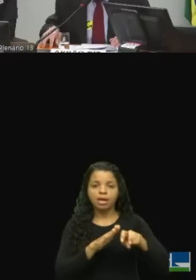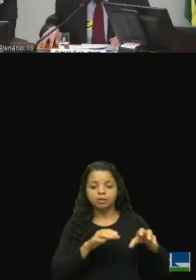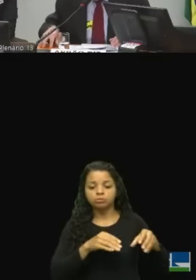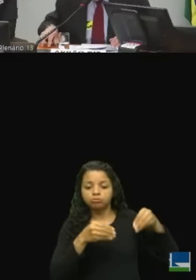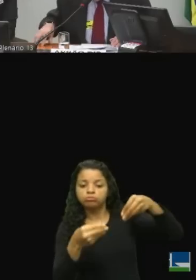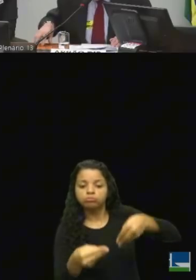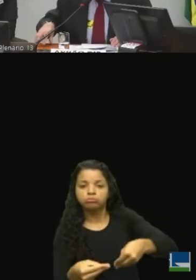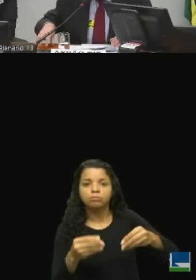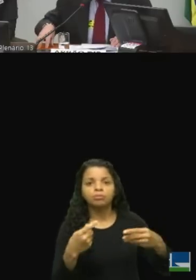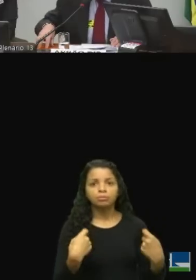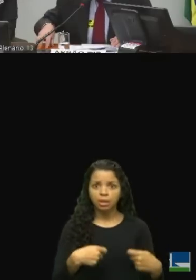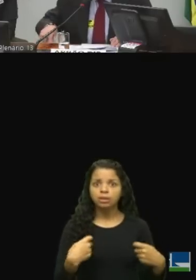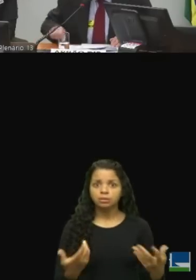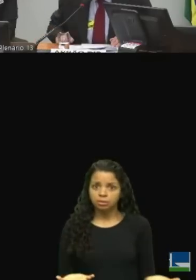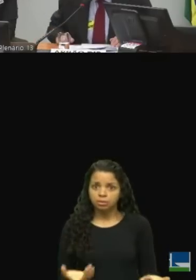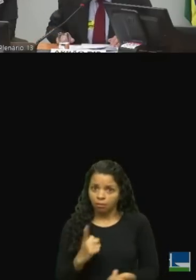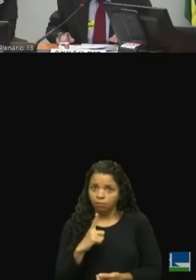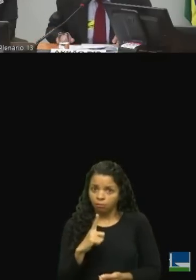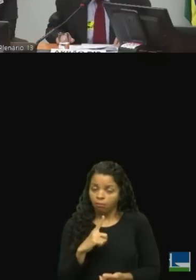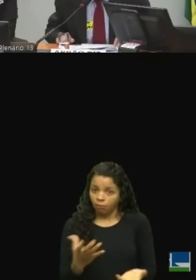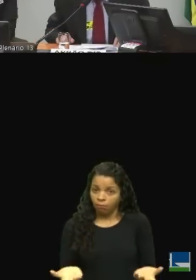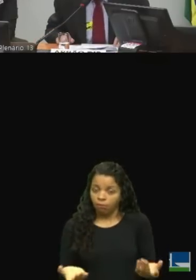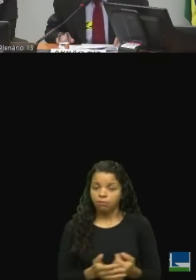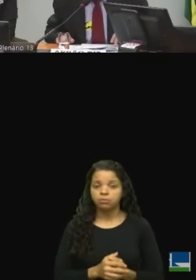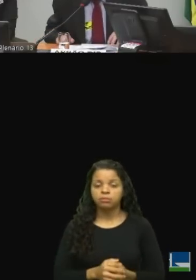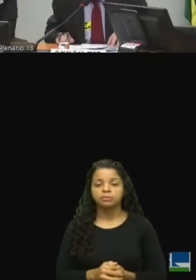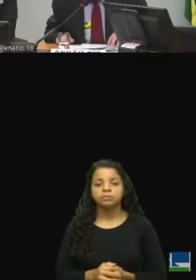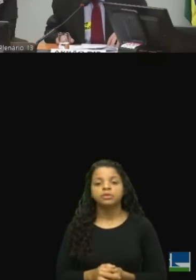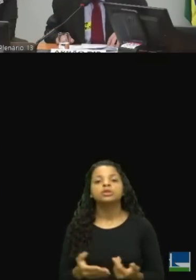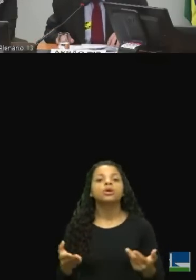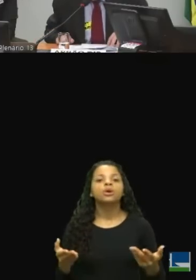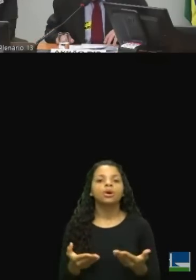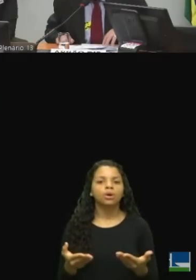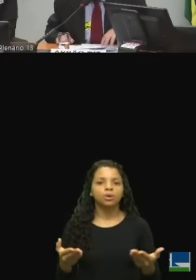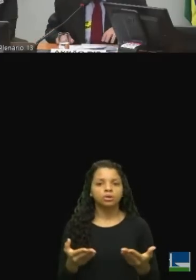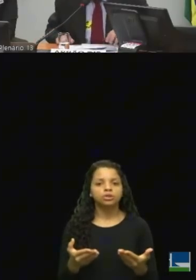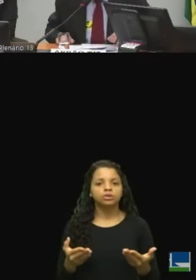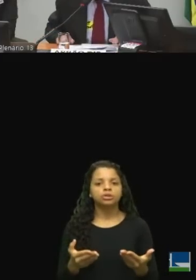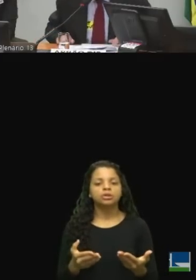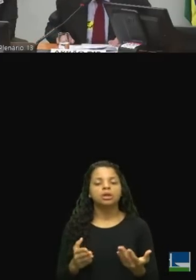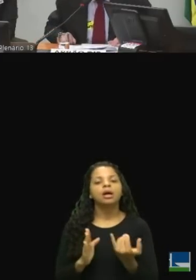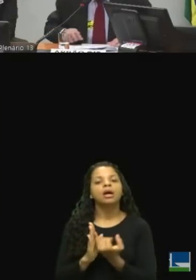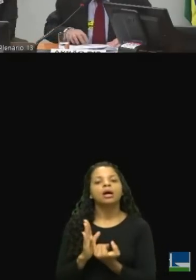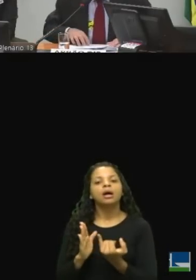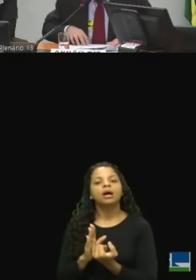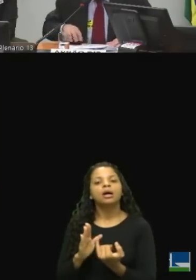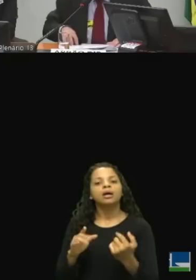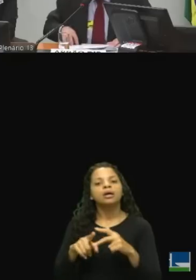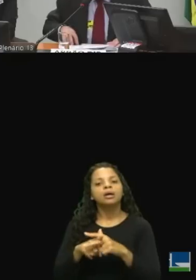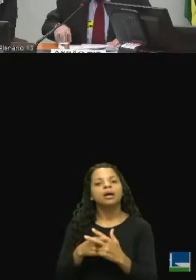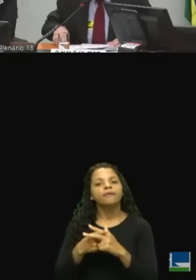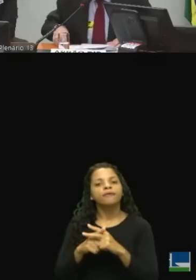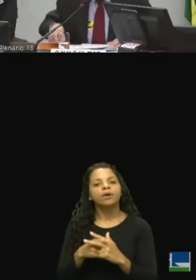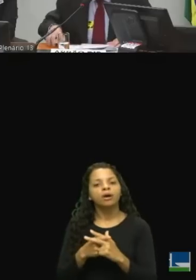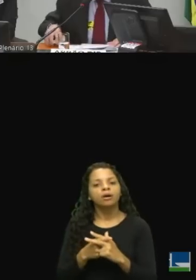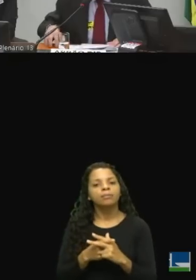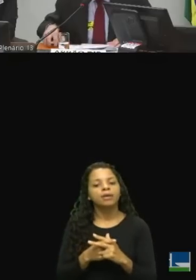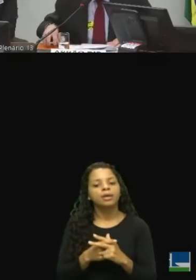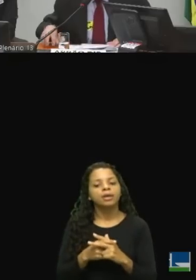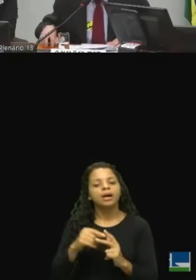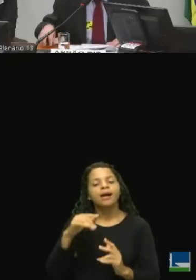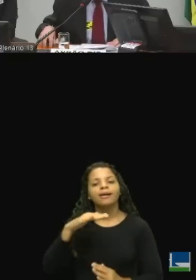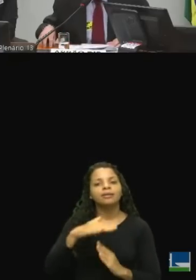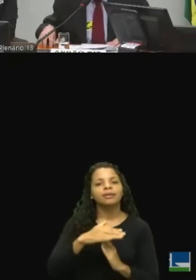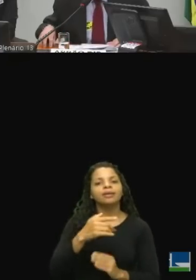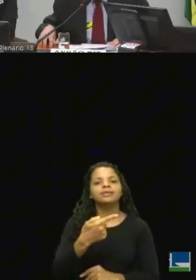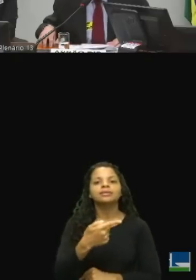R$200 mil é para atender essa pessoa. O que é que diz hoje a reforma tributária? A isenção total será até R$70